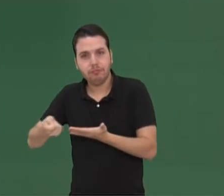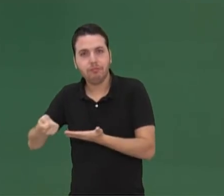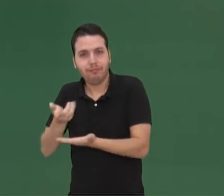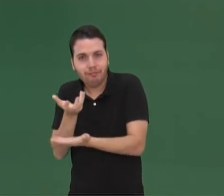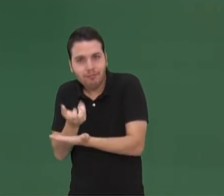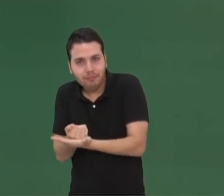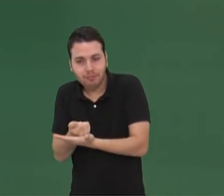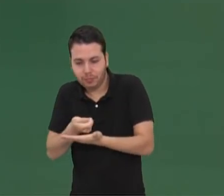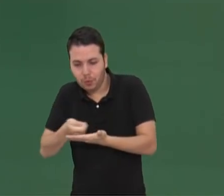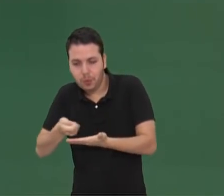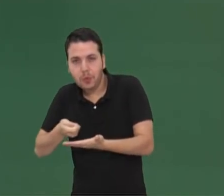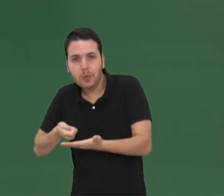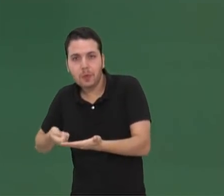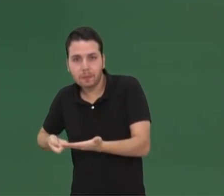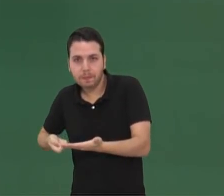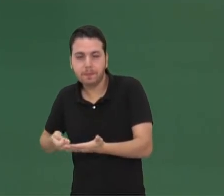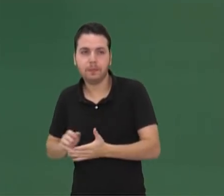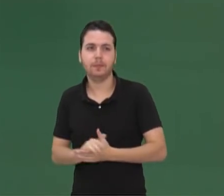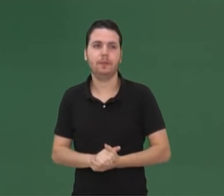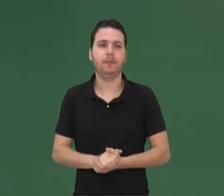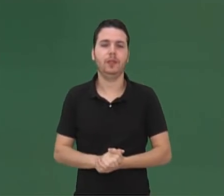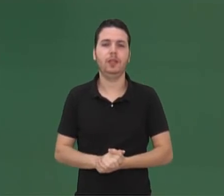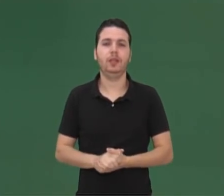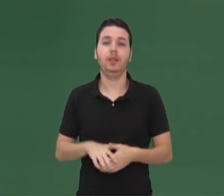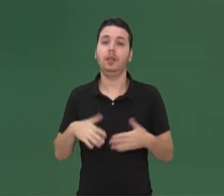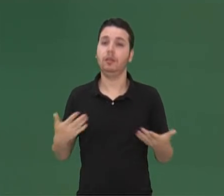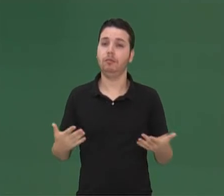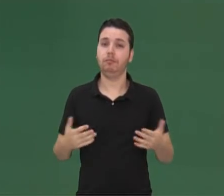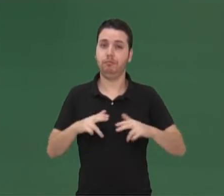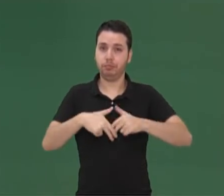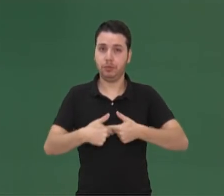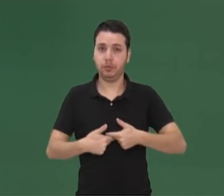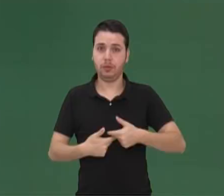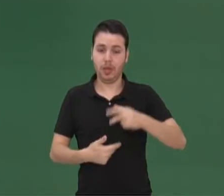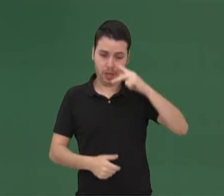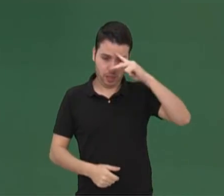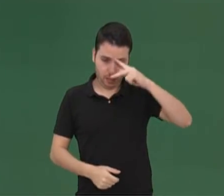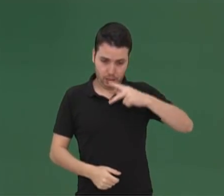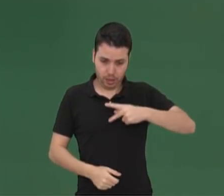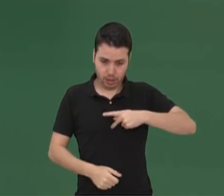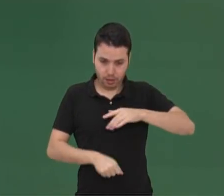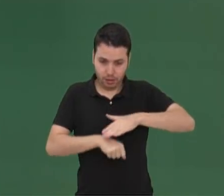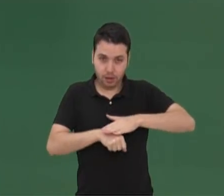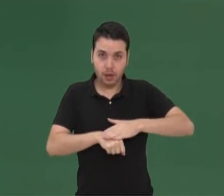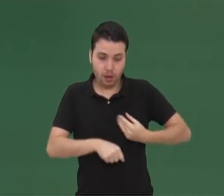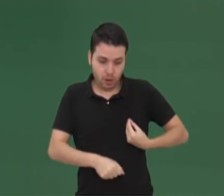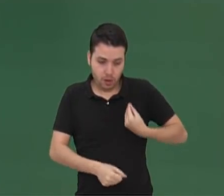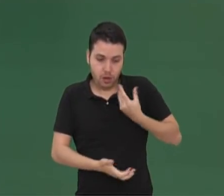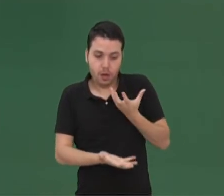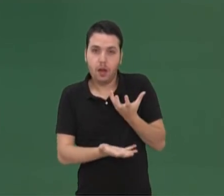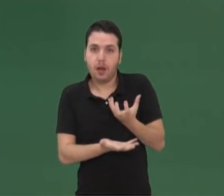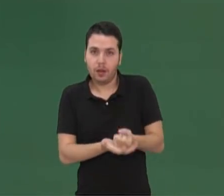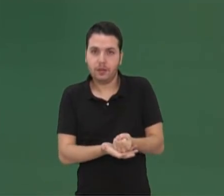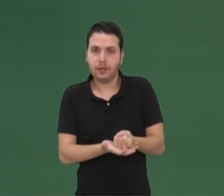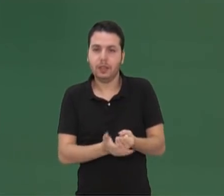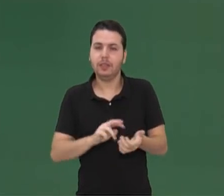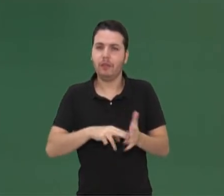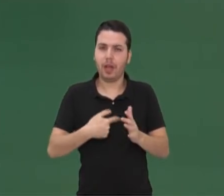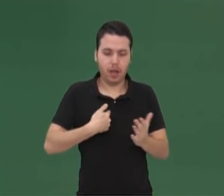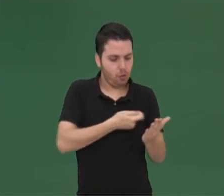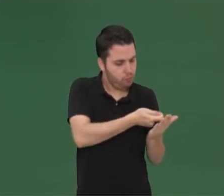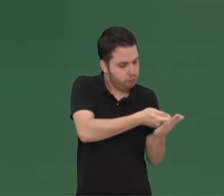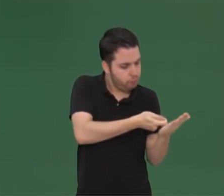escrita. Portanto, autobiografia significa escrita da própria